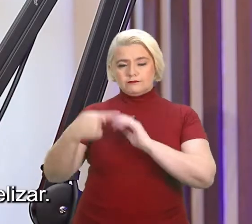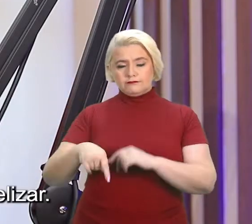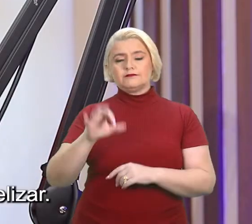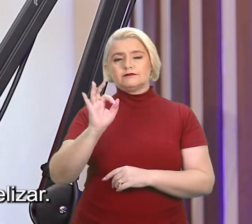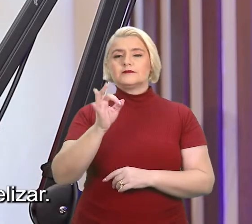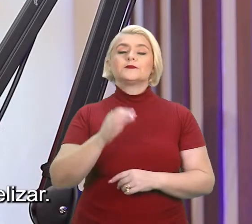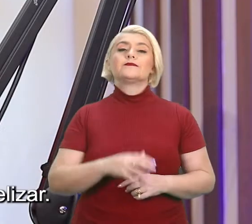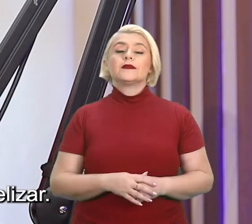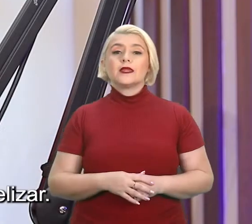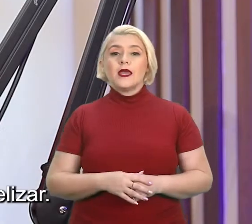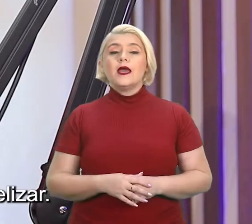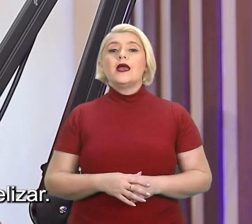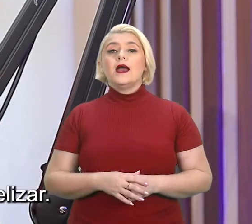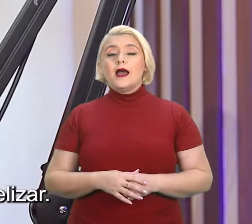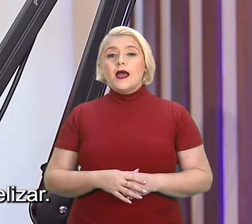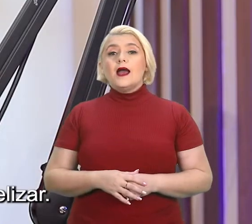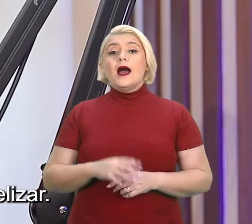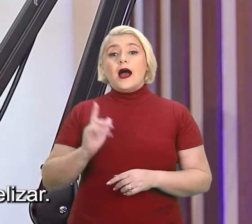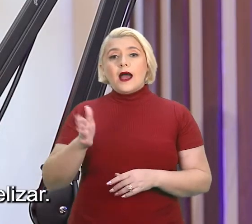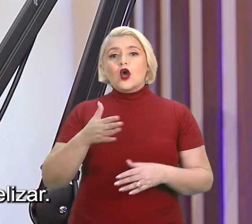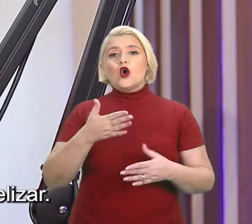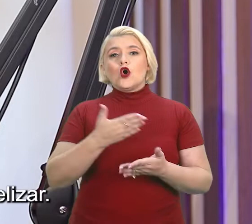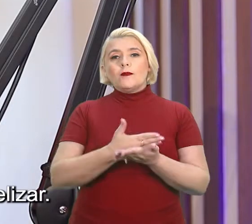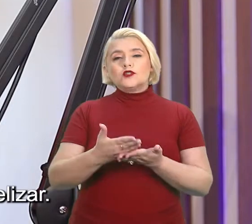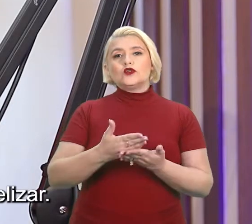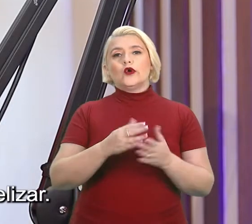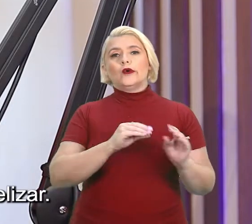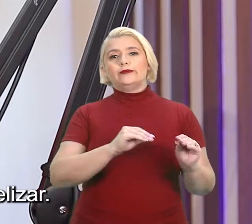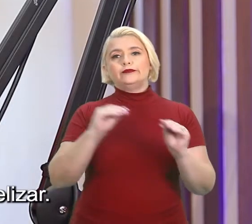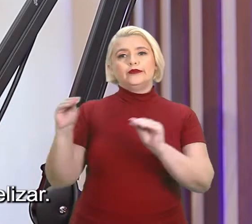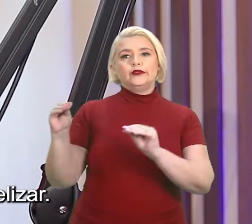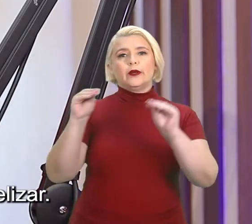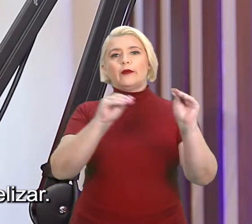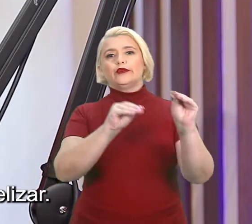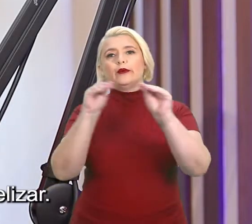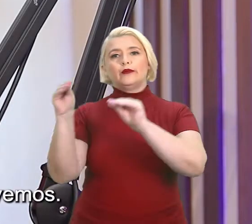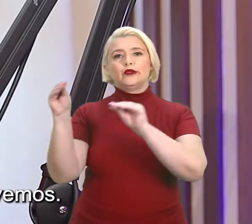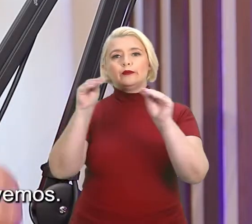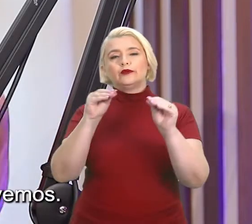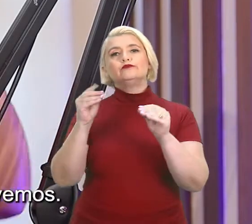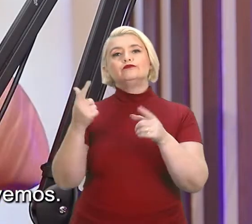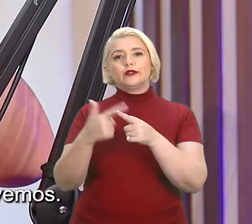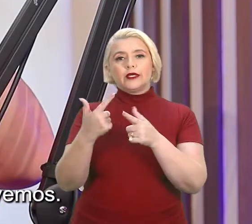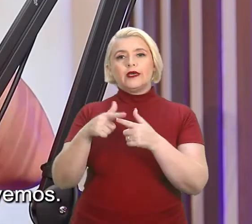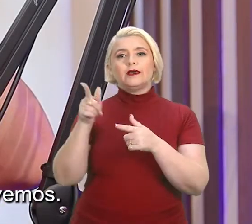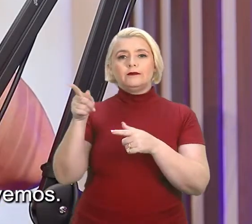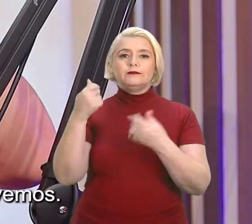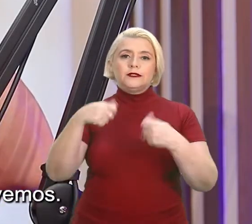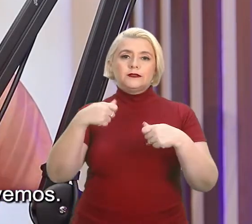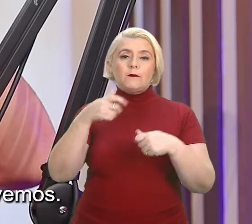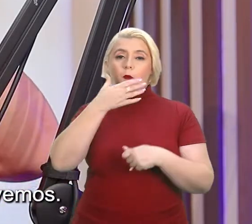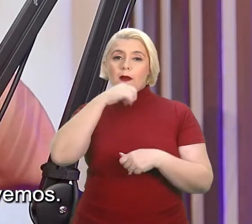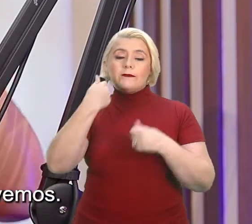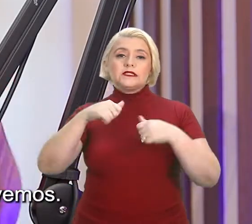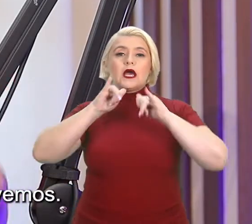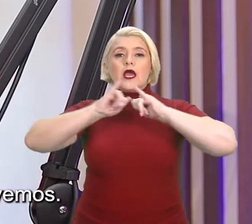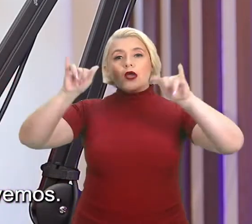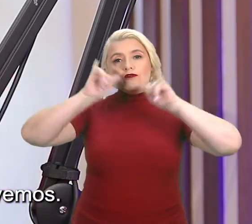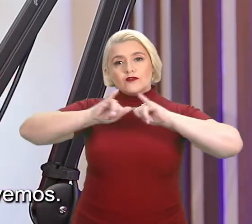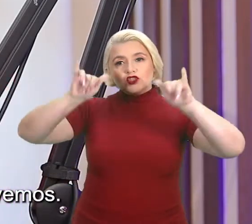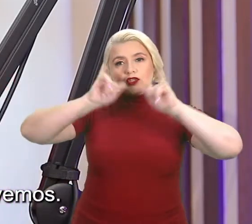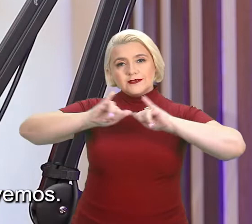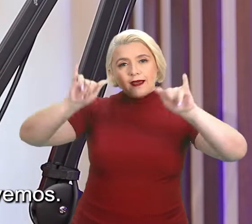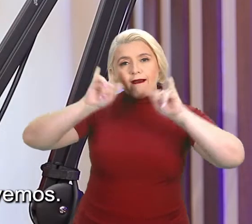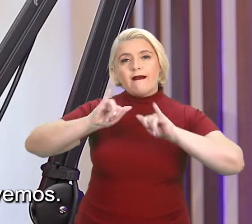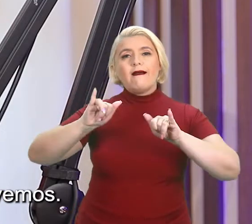gente começou a mudar de lugar para ele evangelizar e aí fundar esse trabalho da igreja e tudo